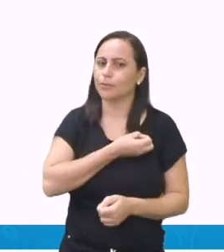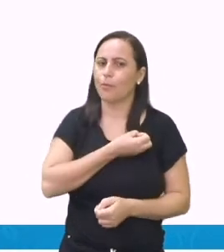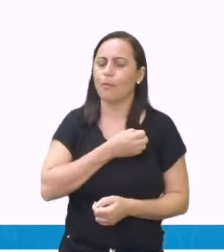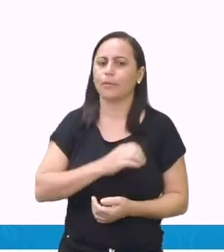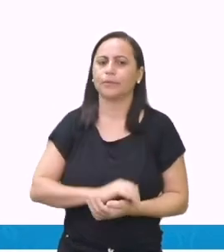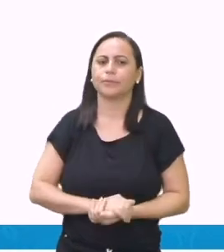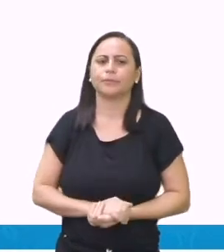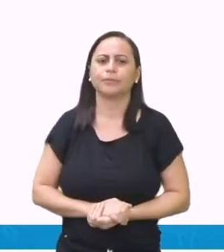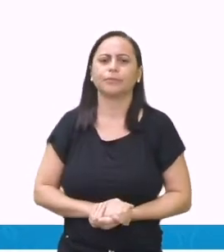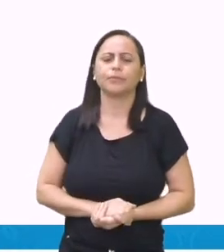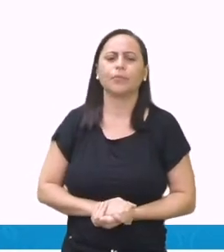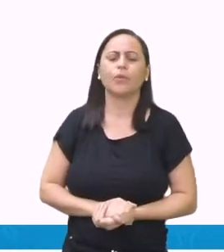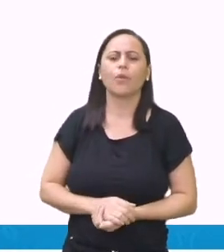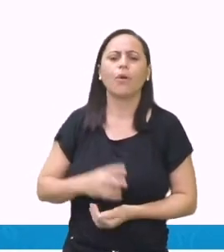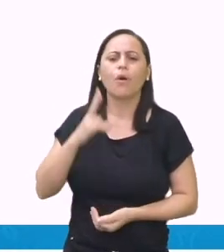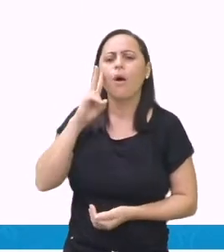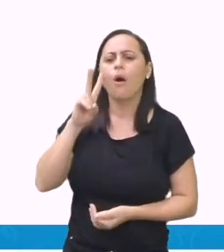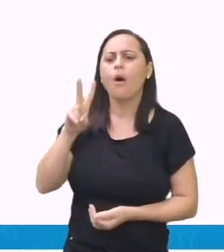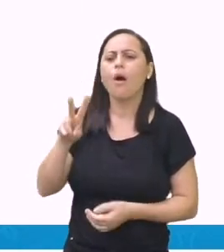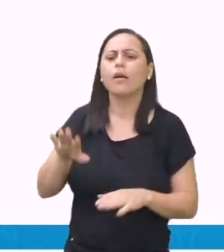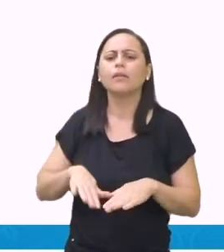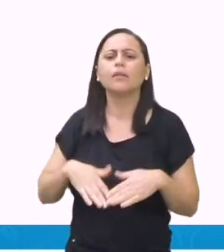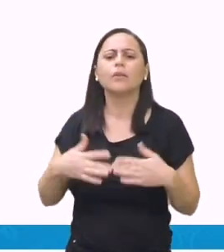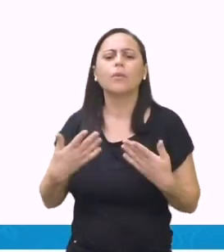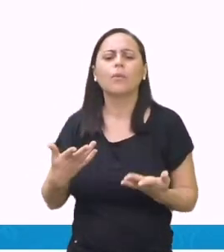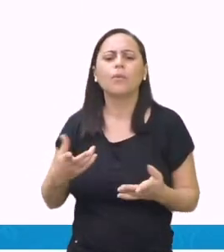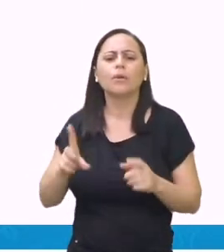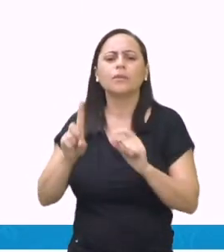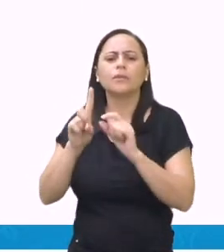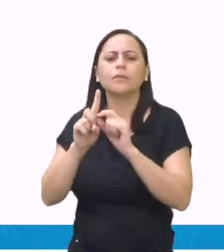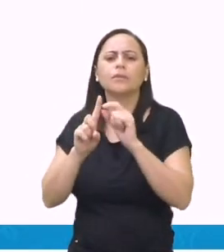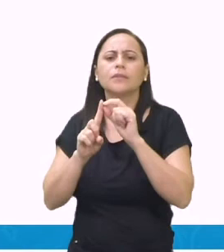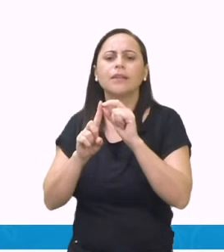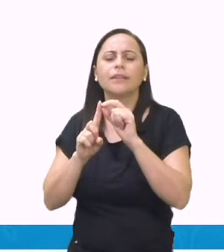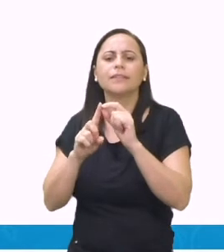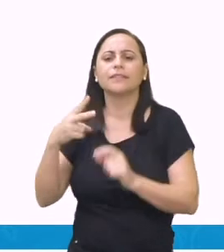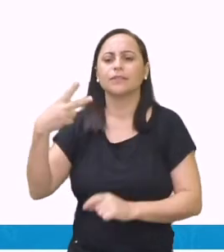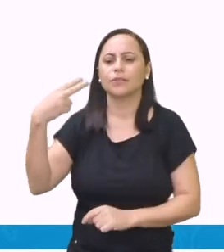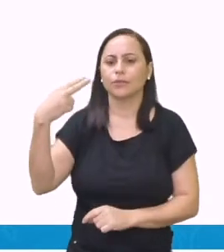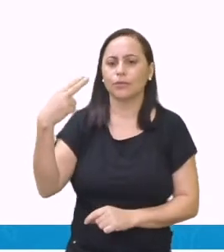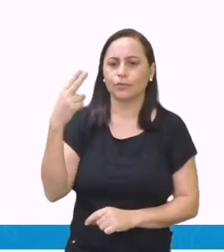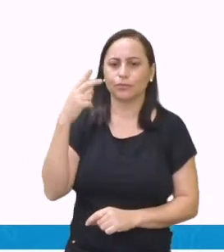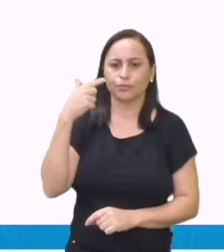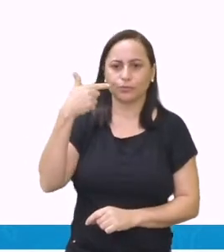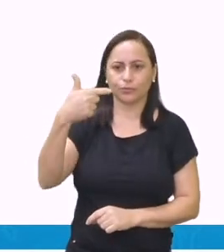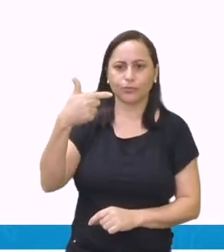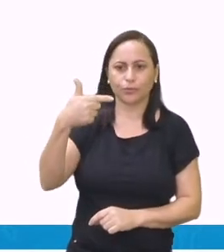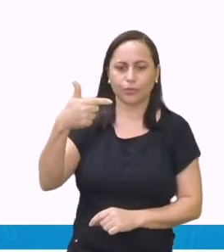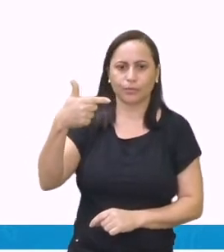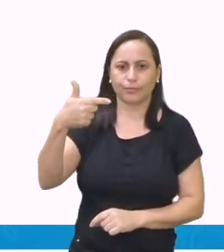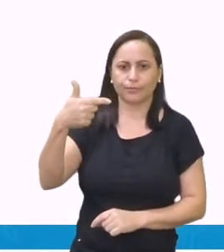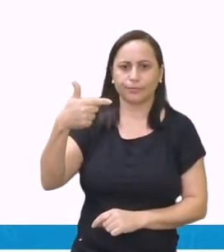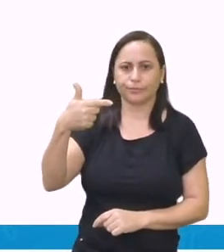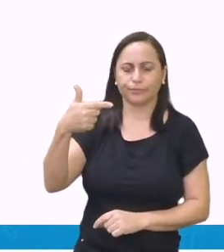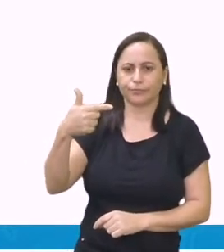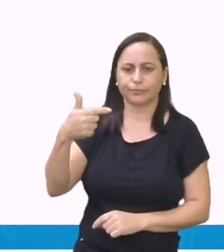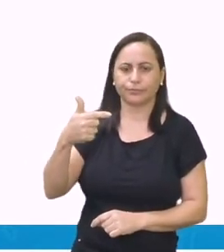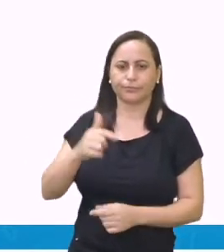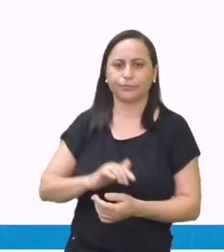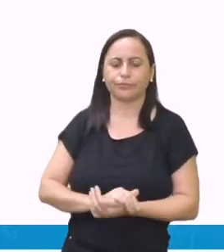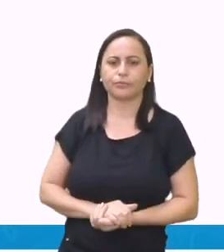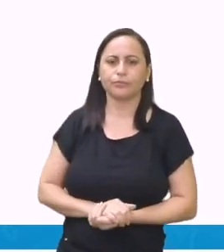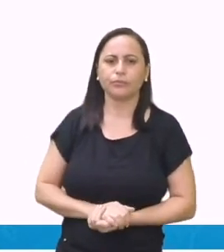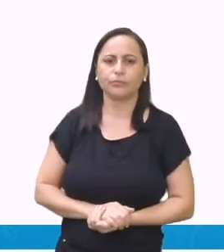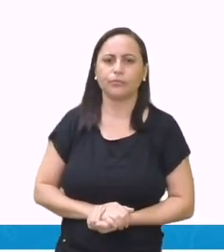lá. Quantas unidades ele tem? 1, 2. Então, vamos aqui, ó, dezena,